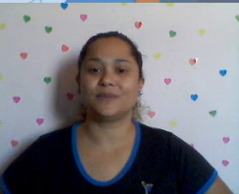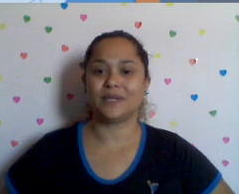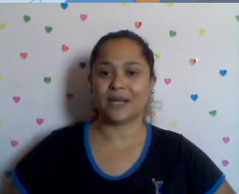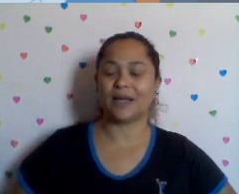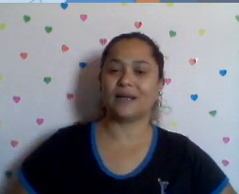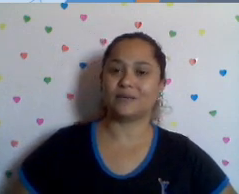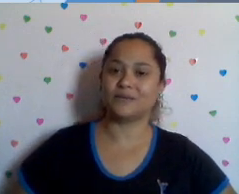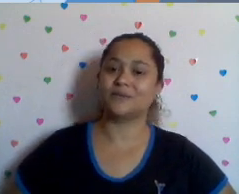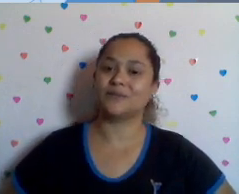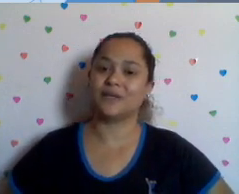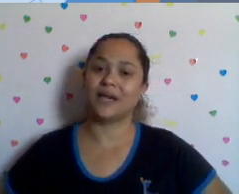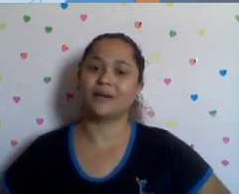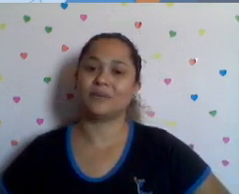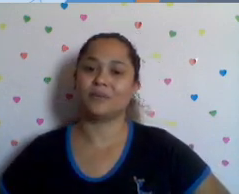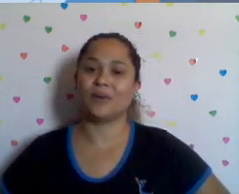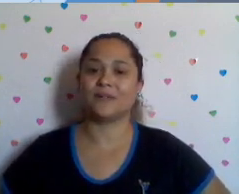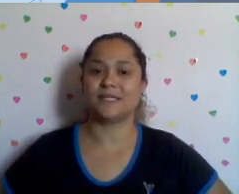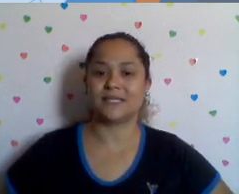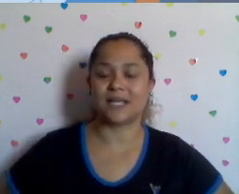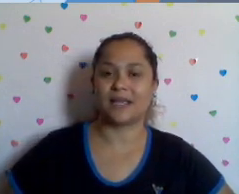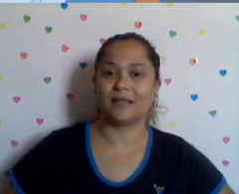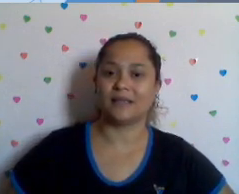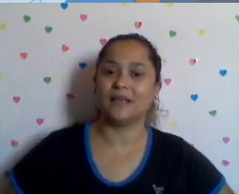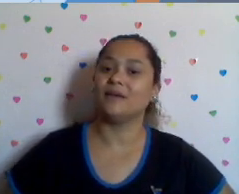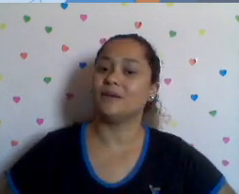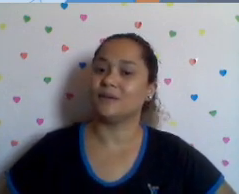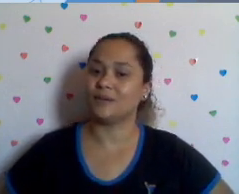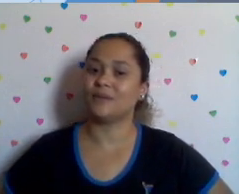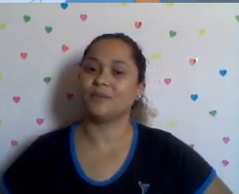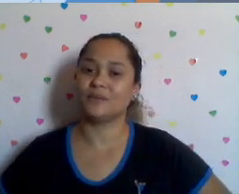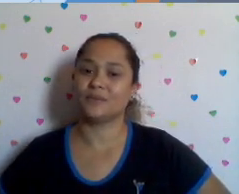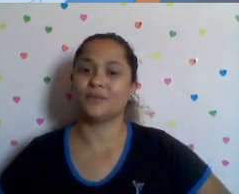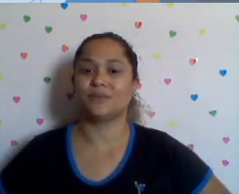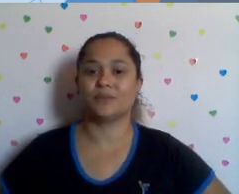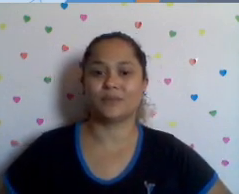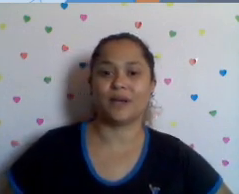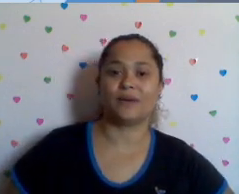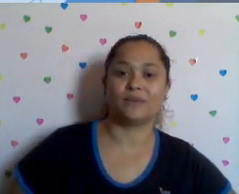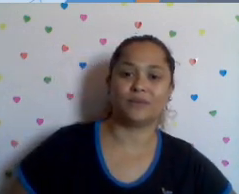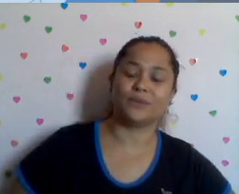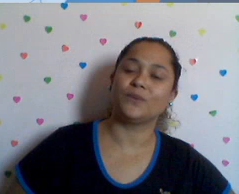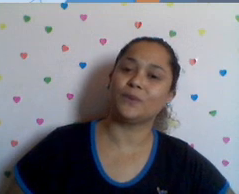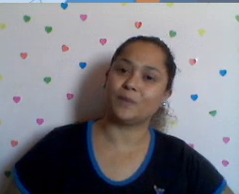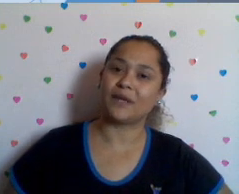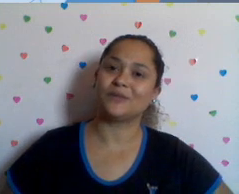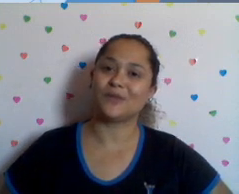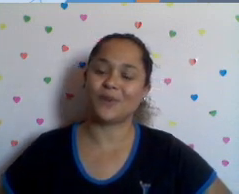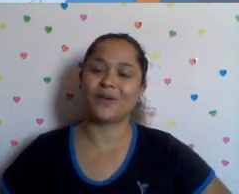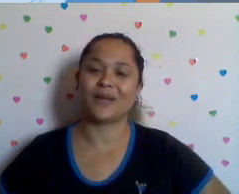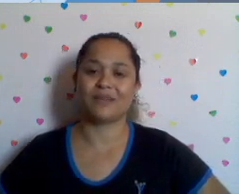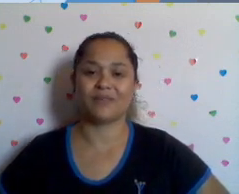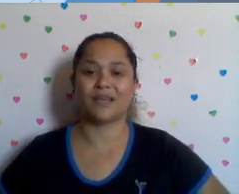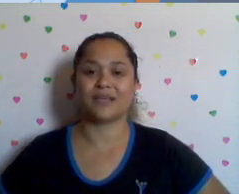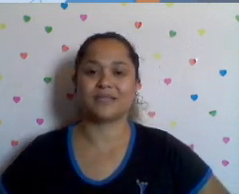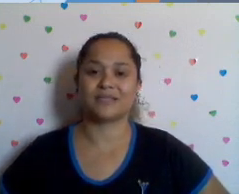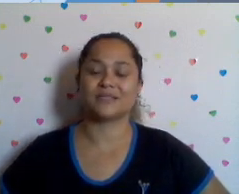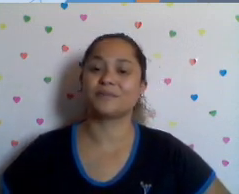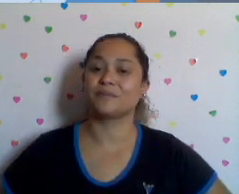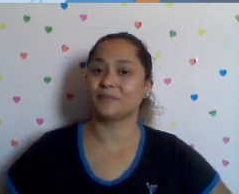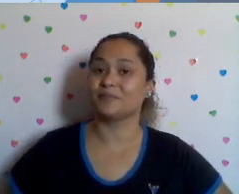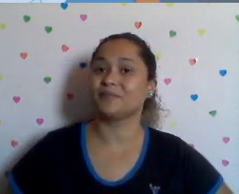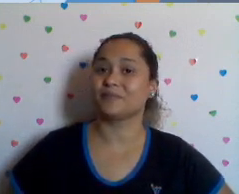Longo, magro, largo pode ser, curto, alto, baixo ou ao